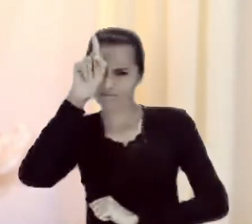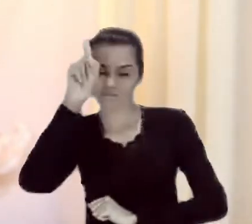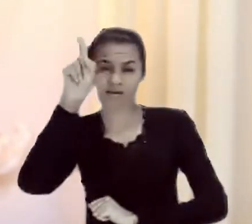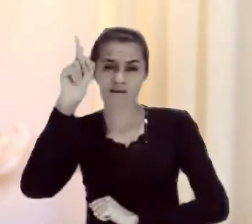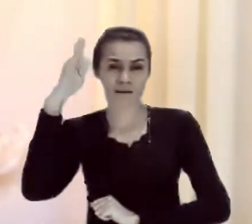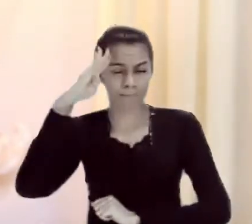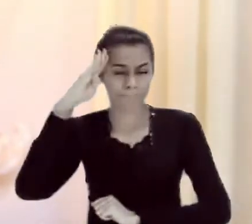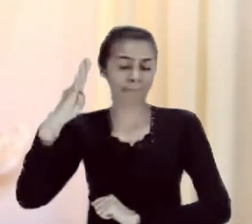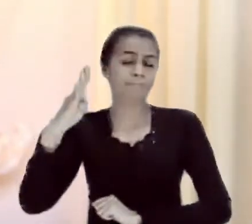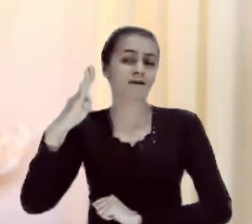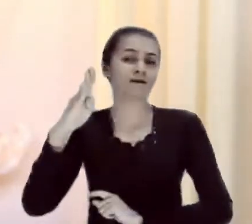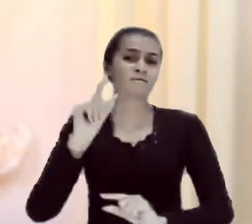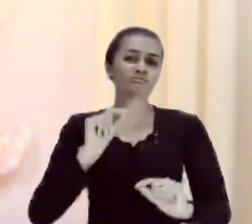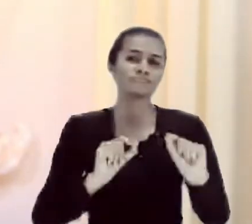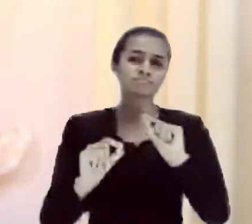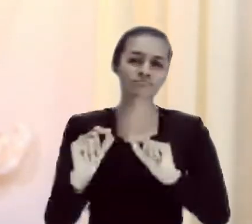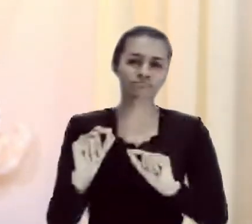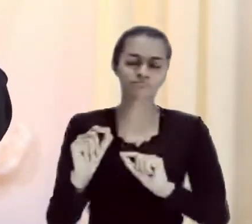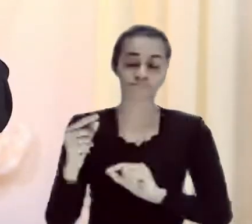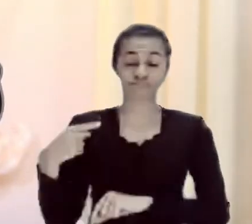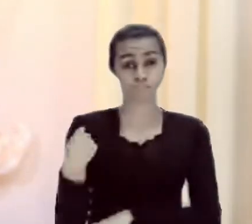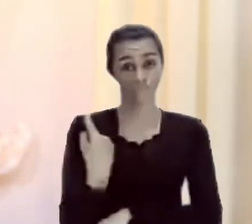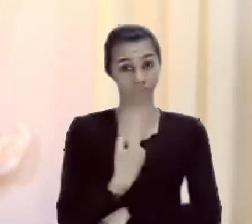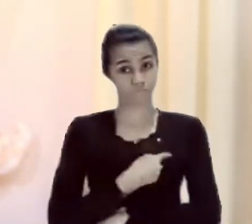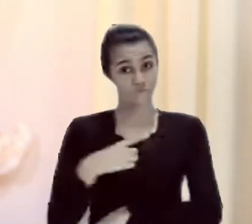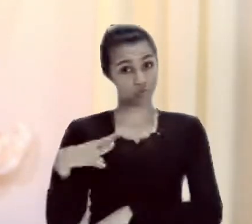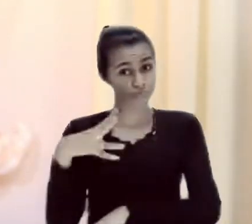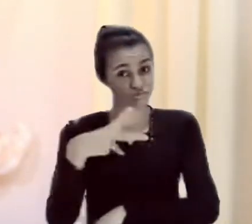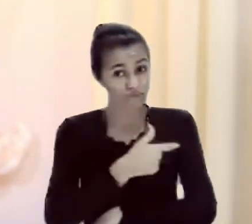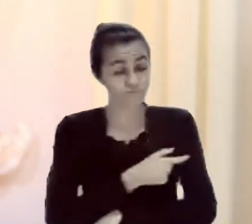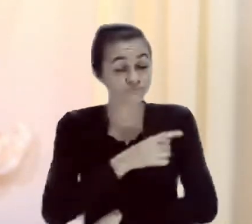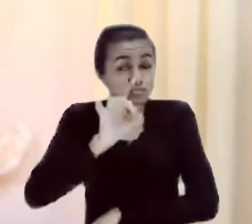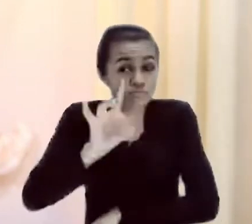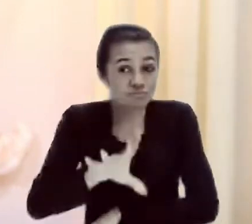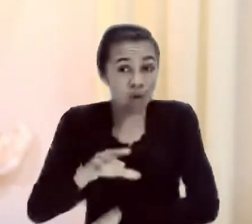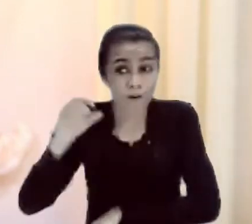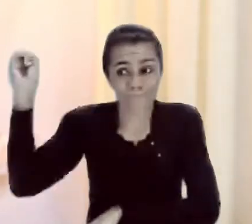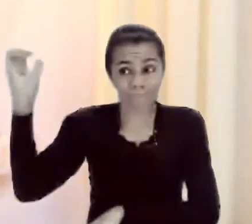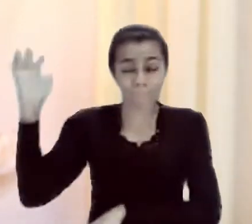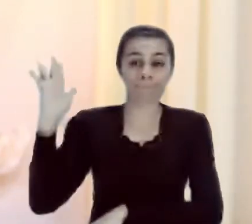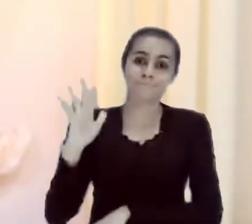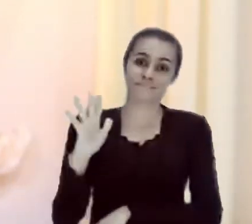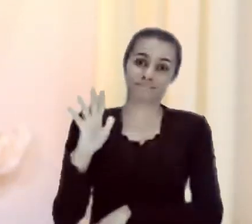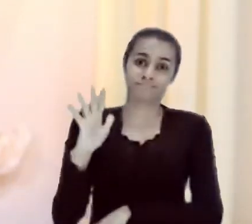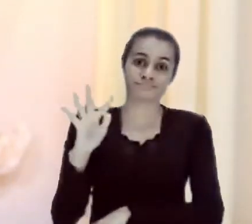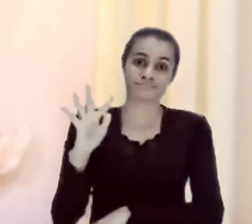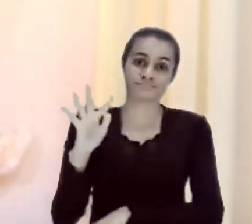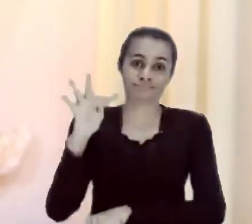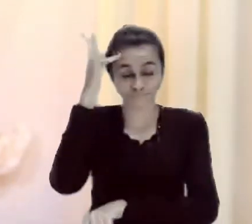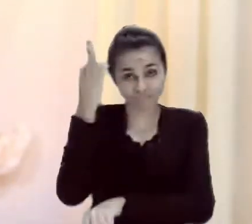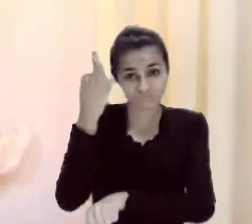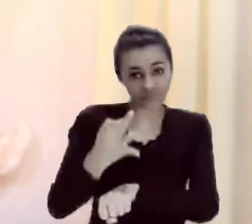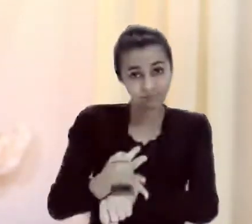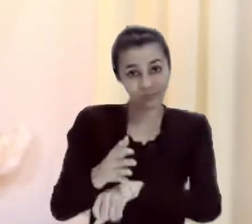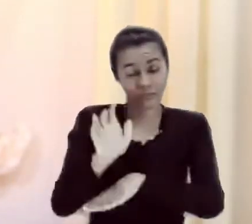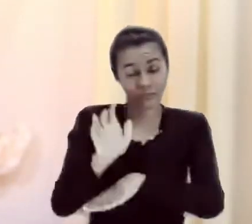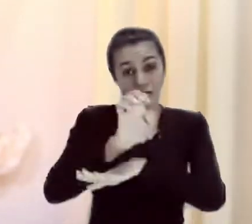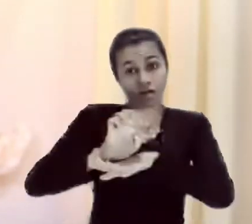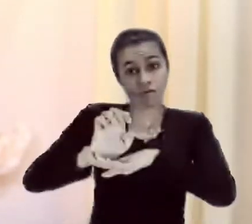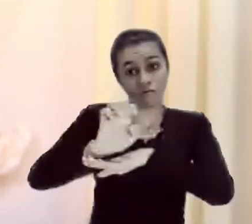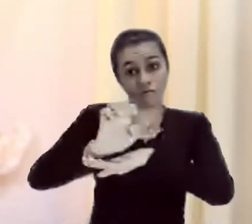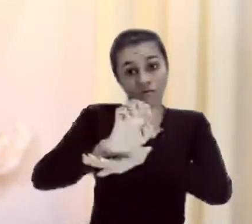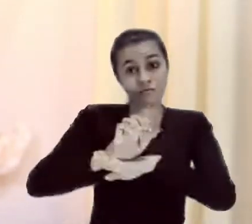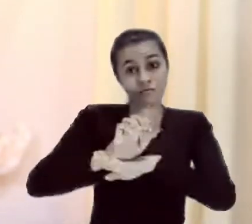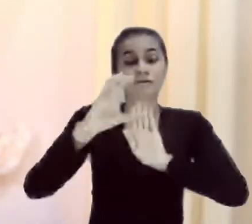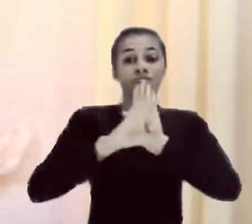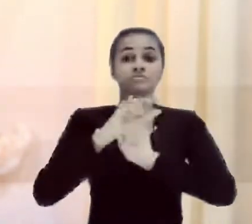somos salvos unicamente pela graça por meio da fé. E Efésios 2, 8 e 9 comprovam